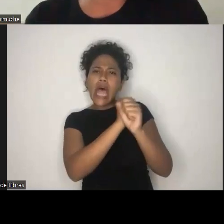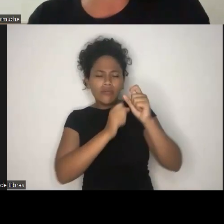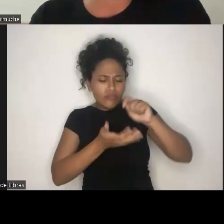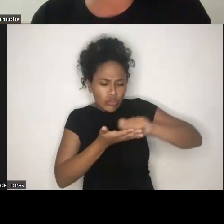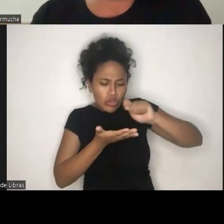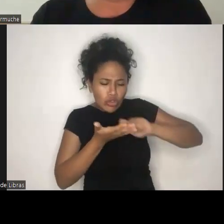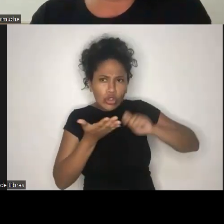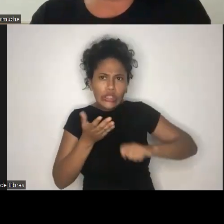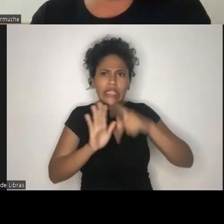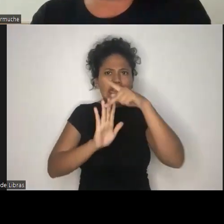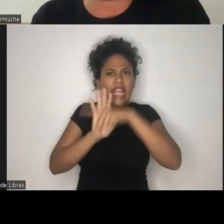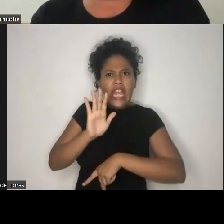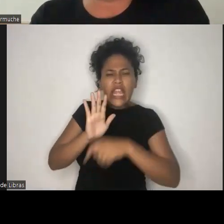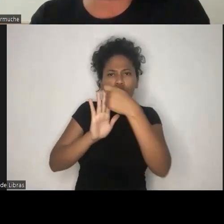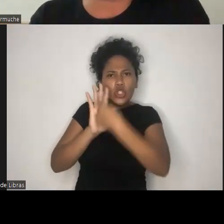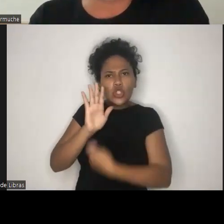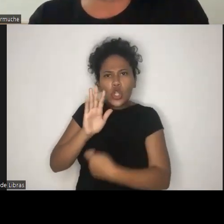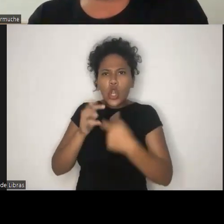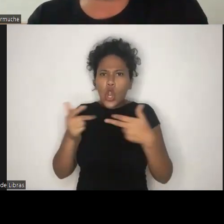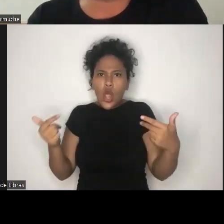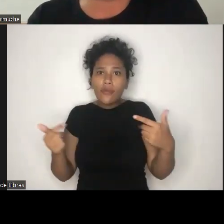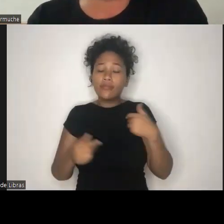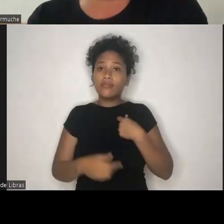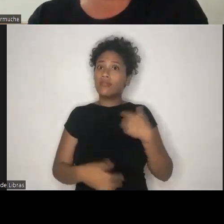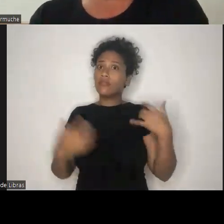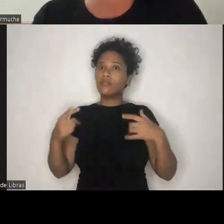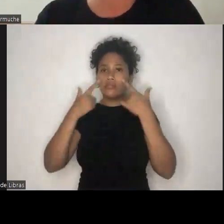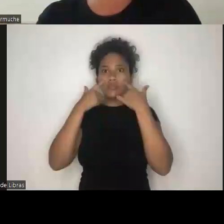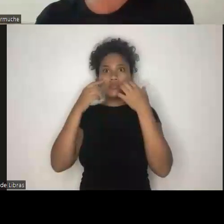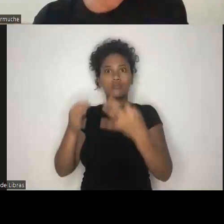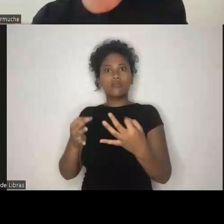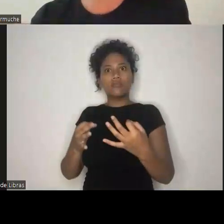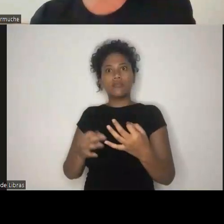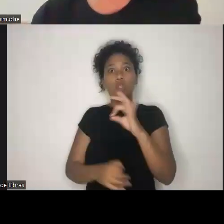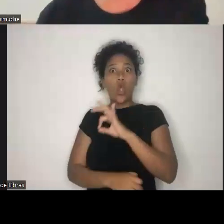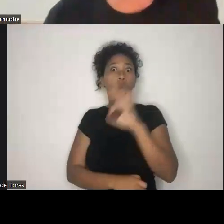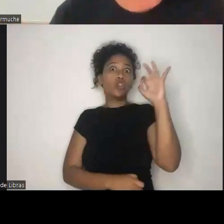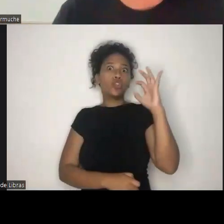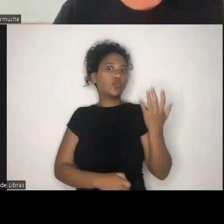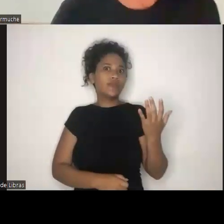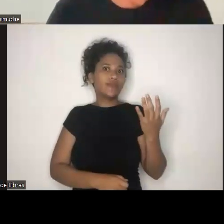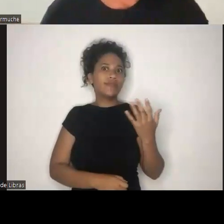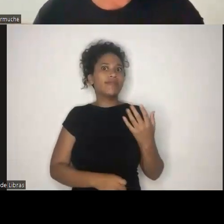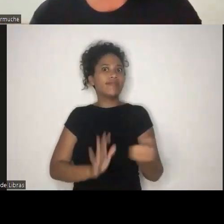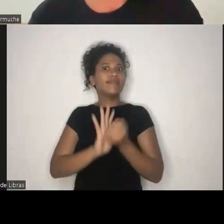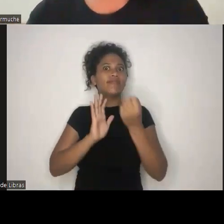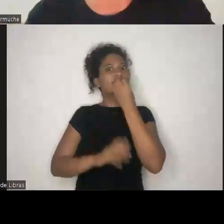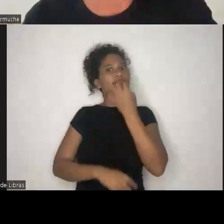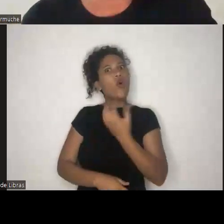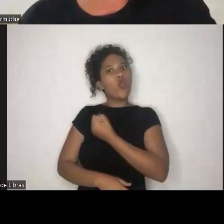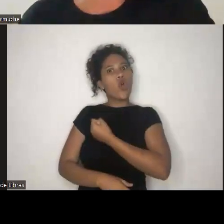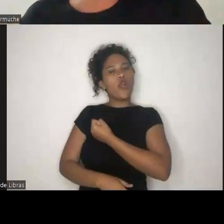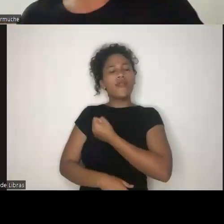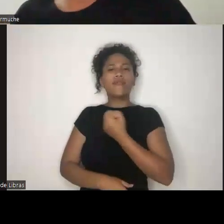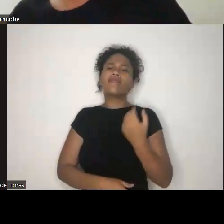mas desenhando era muito raro e me chamou muita atenção esse texto ótimo aí eu pensei cara quem é o